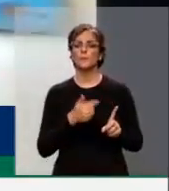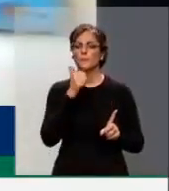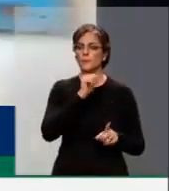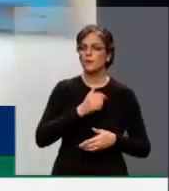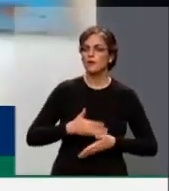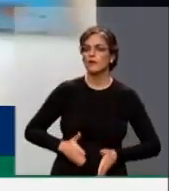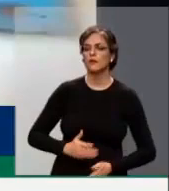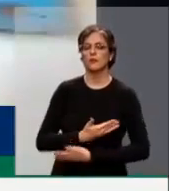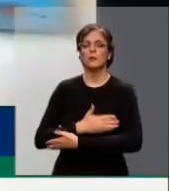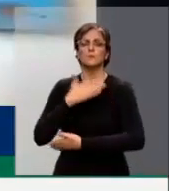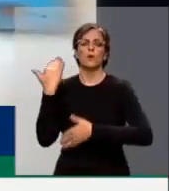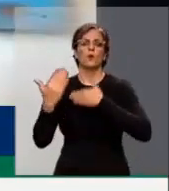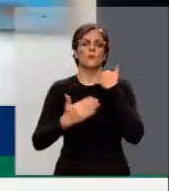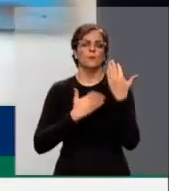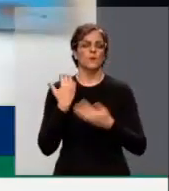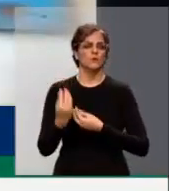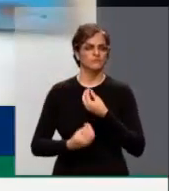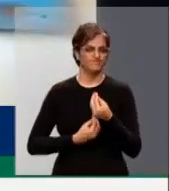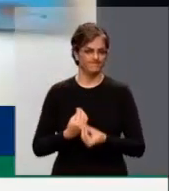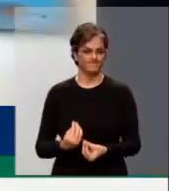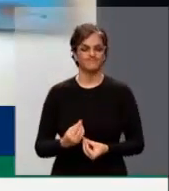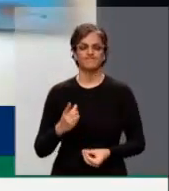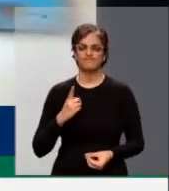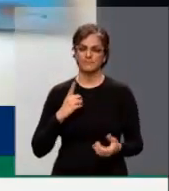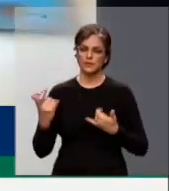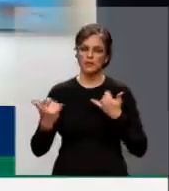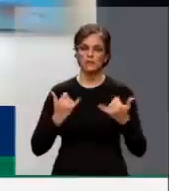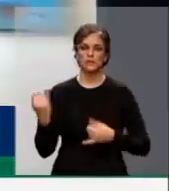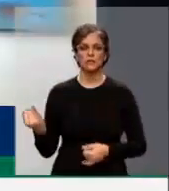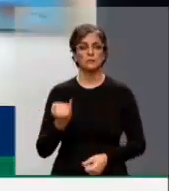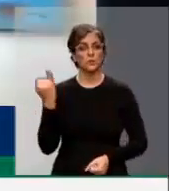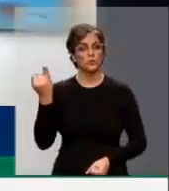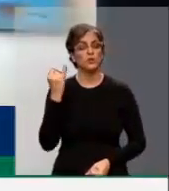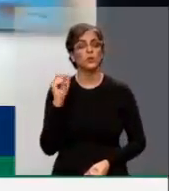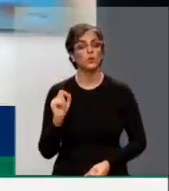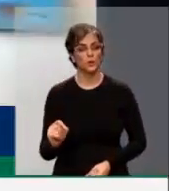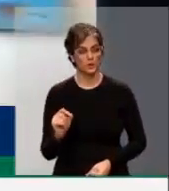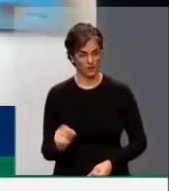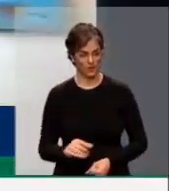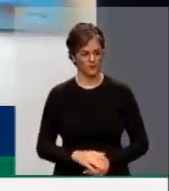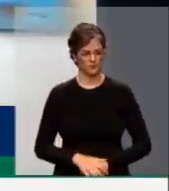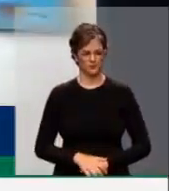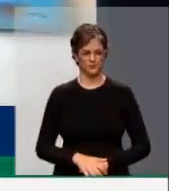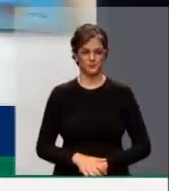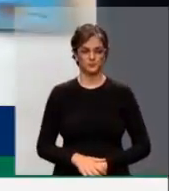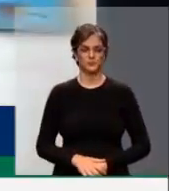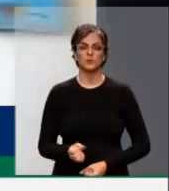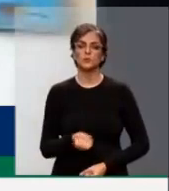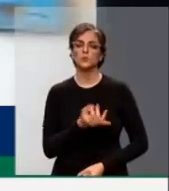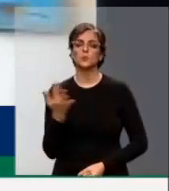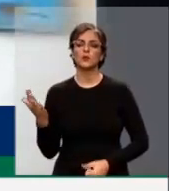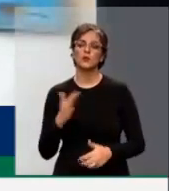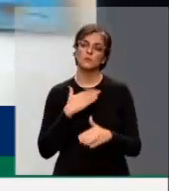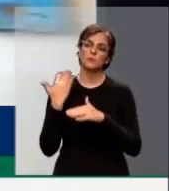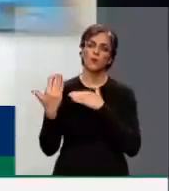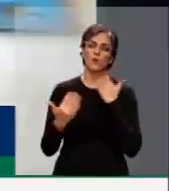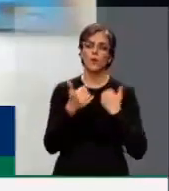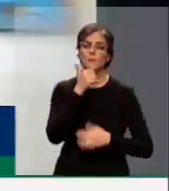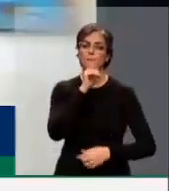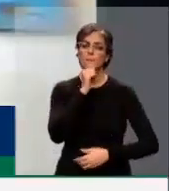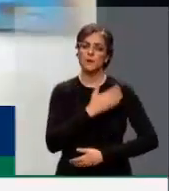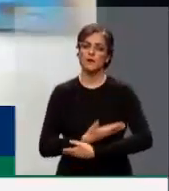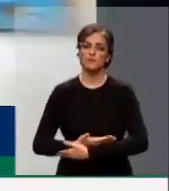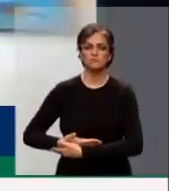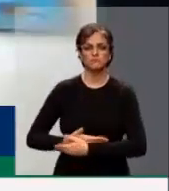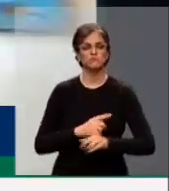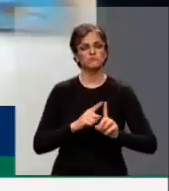A gente tem um dado importante, que é a mortalidade materna por mulheres pela Covid-19, e isso